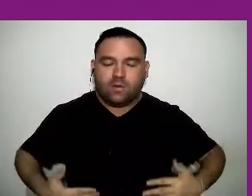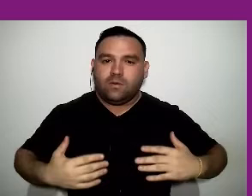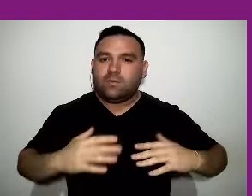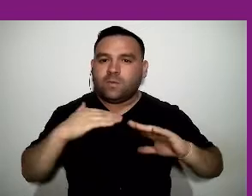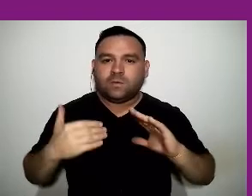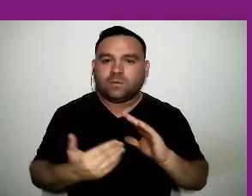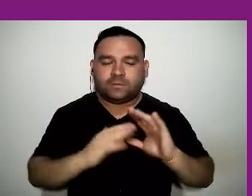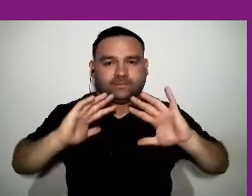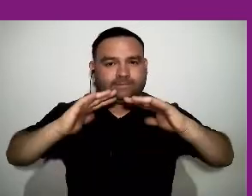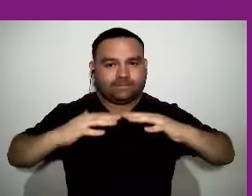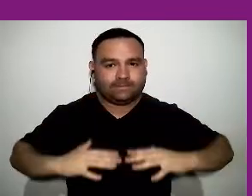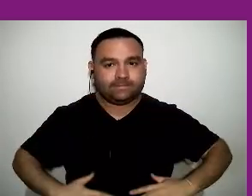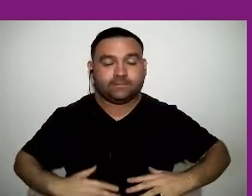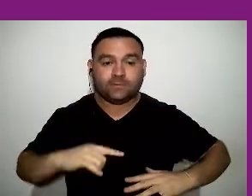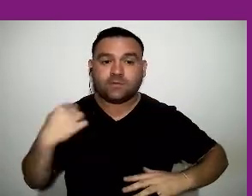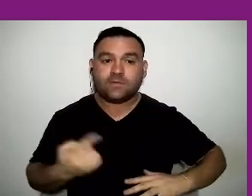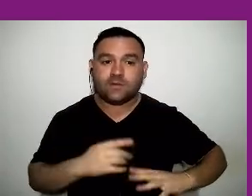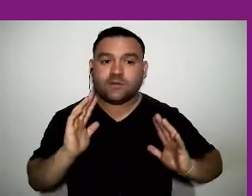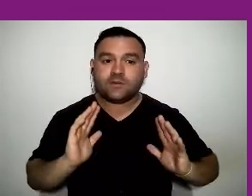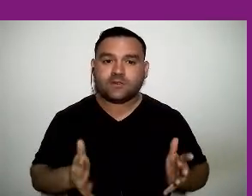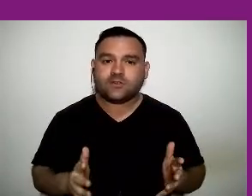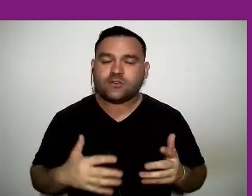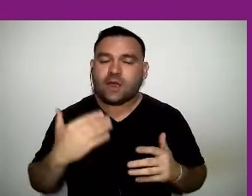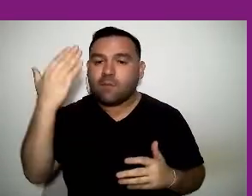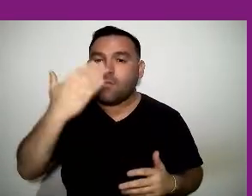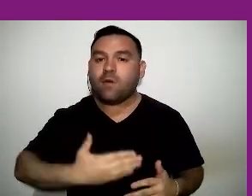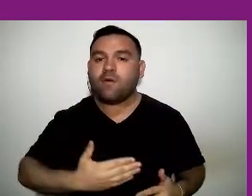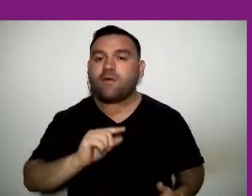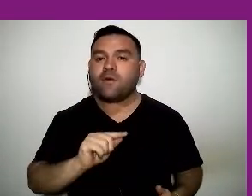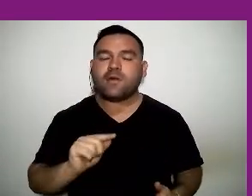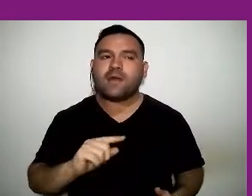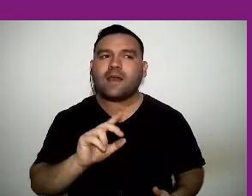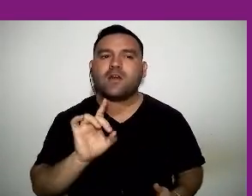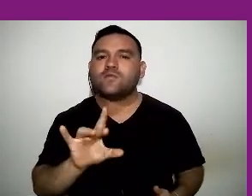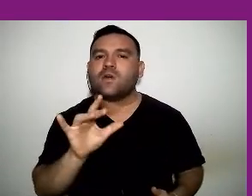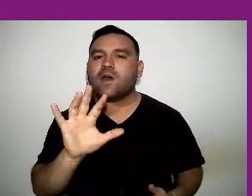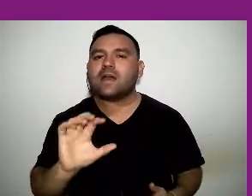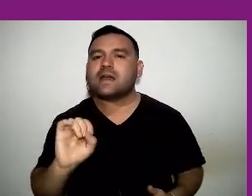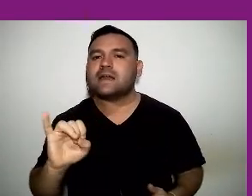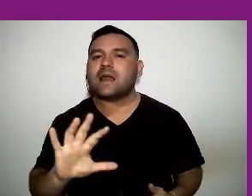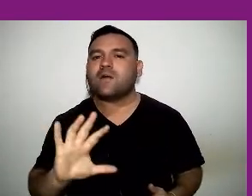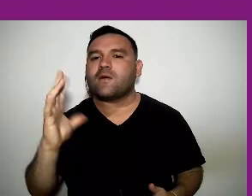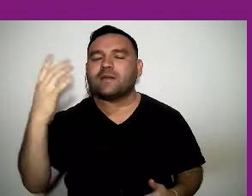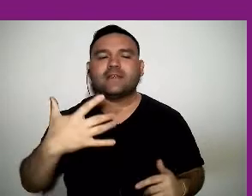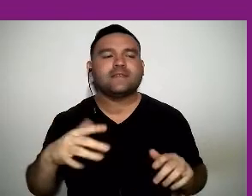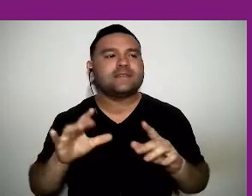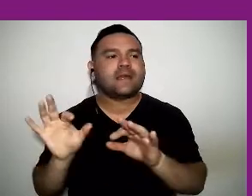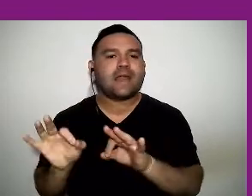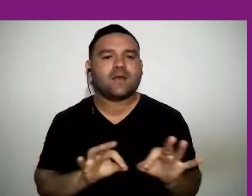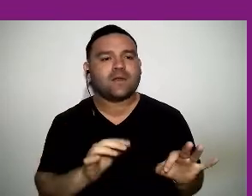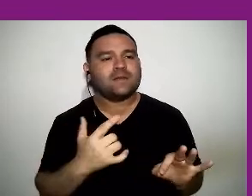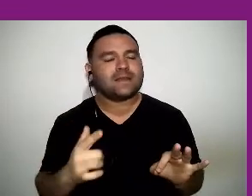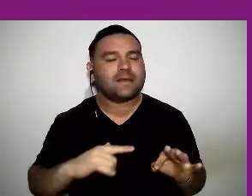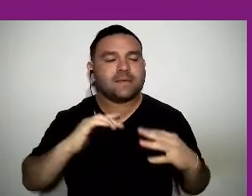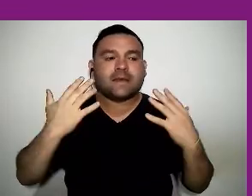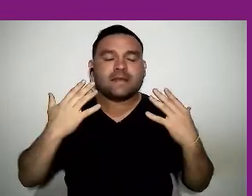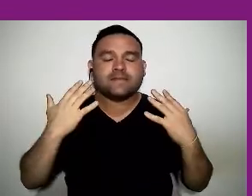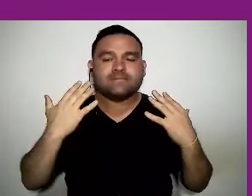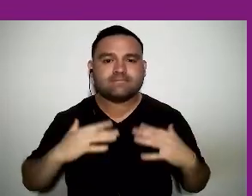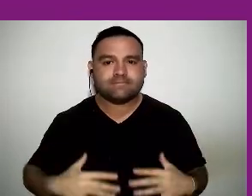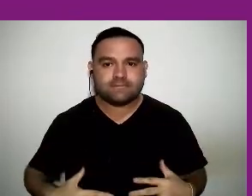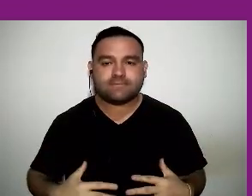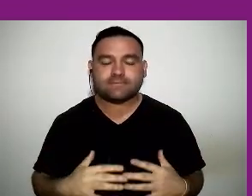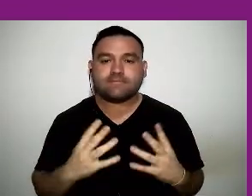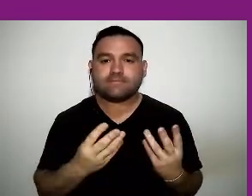cascata inflamatória a gente já provou que não ocorre somente sistemicamente, mas é uma cascata